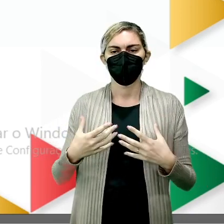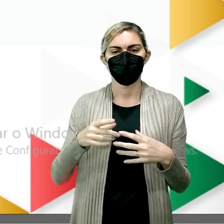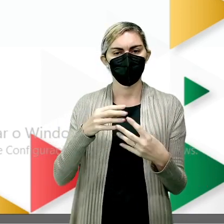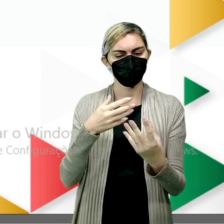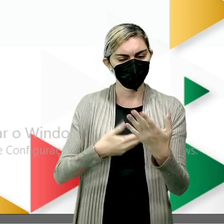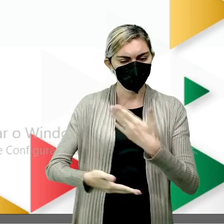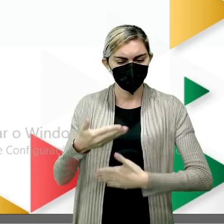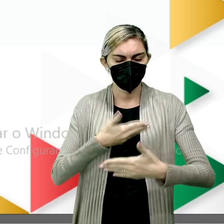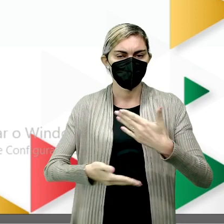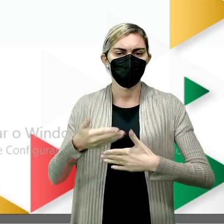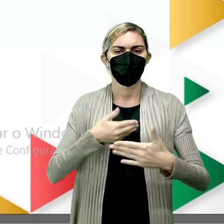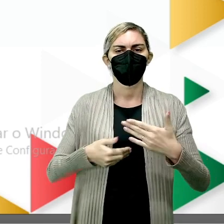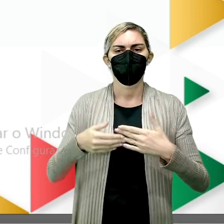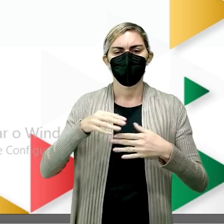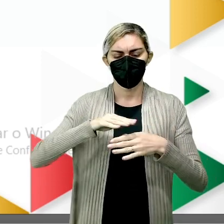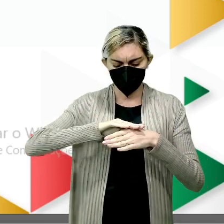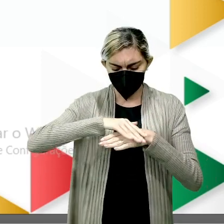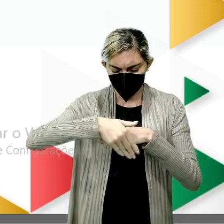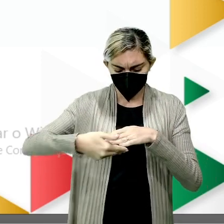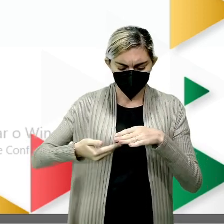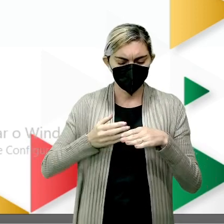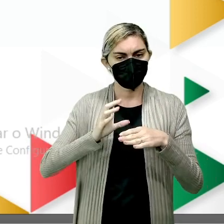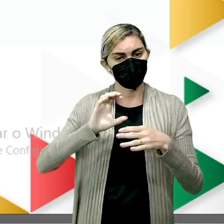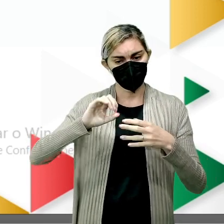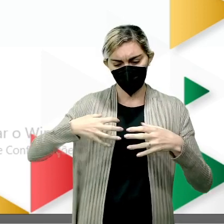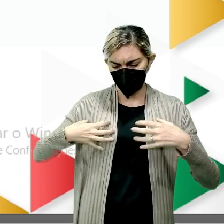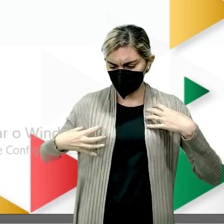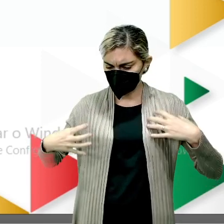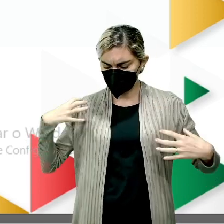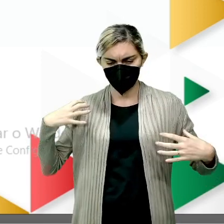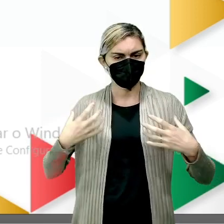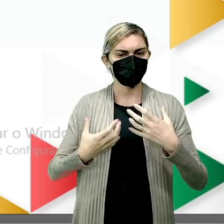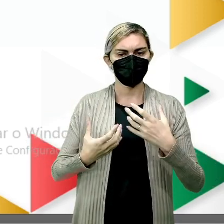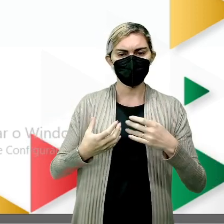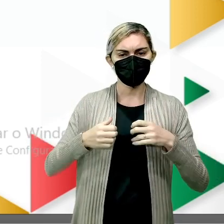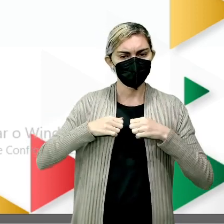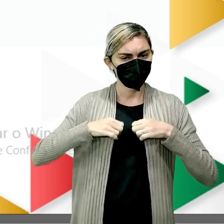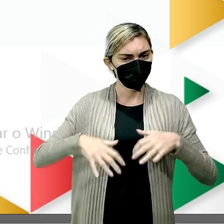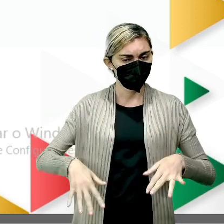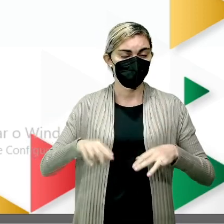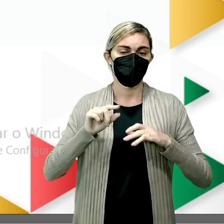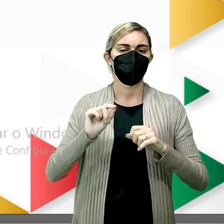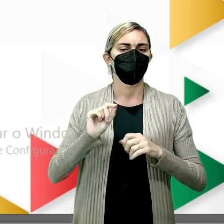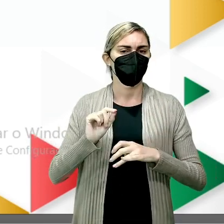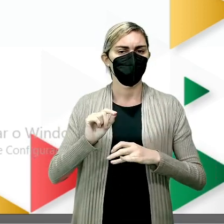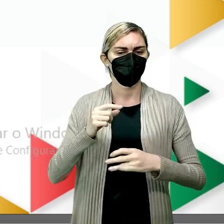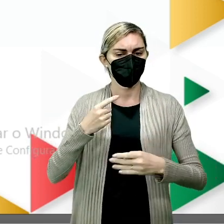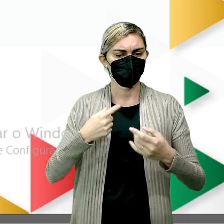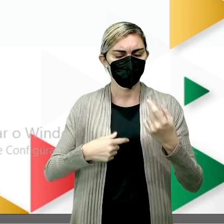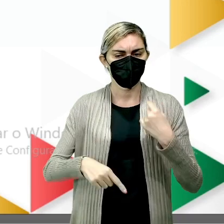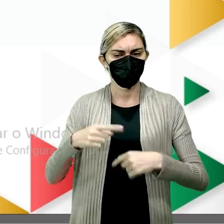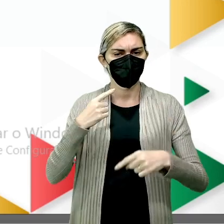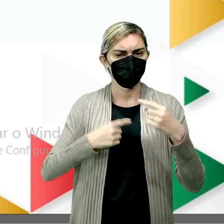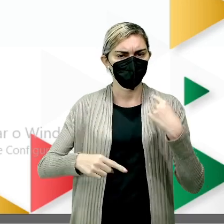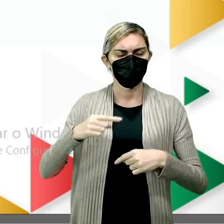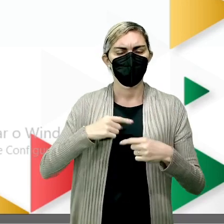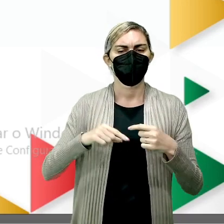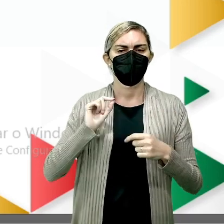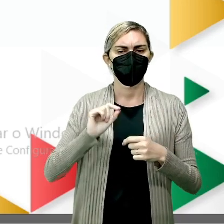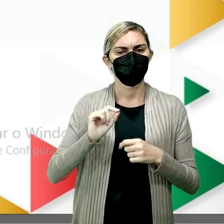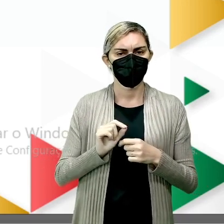interagem com o tecido ou órgão e vai desencadear uma resposta que